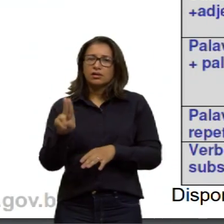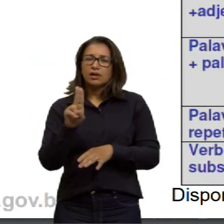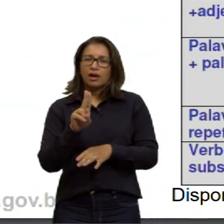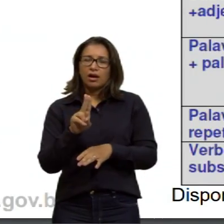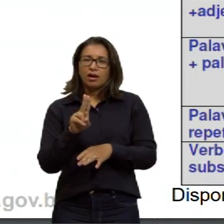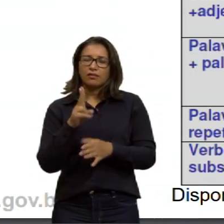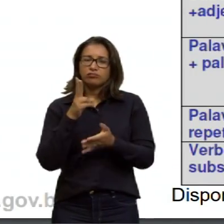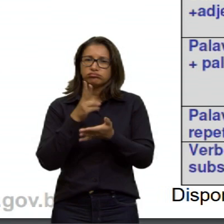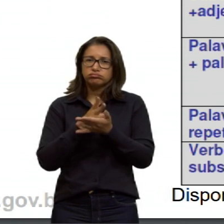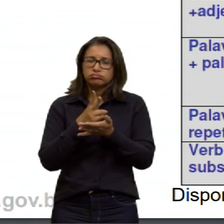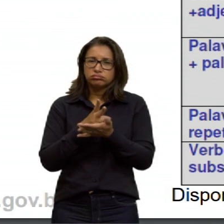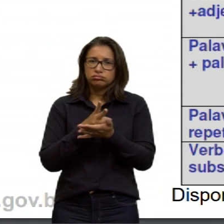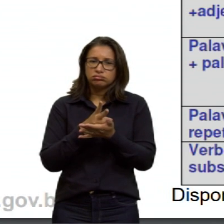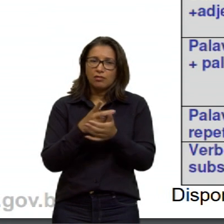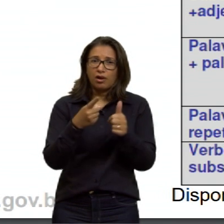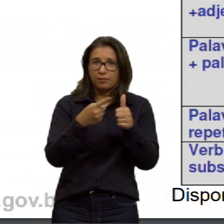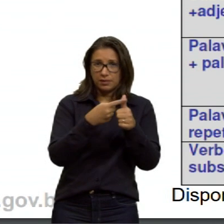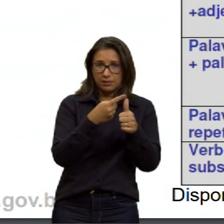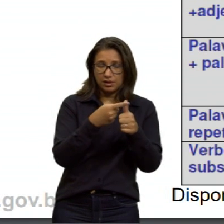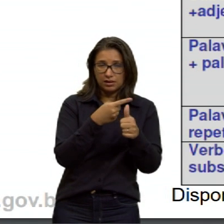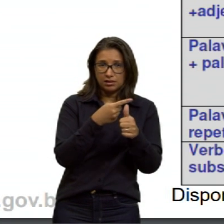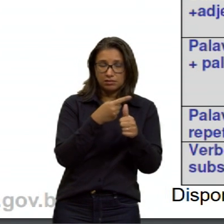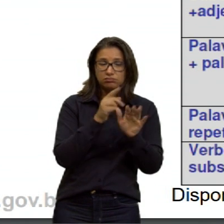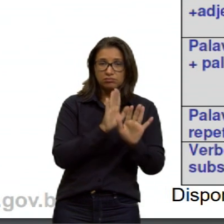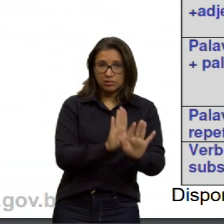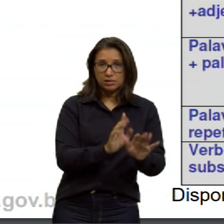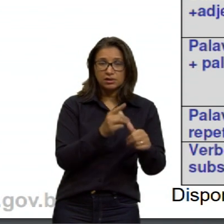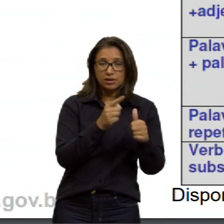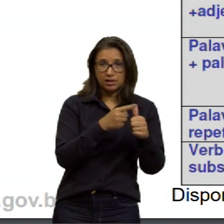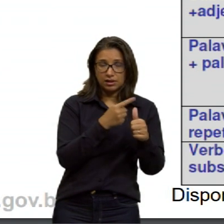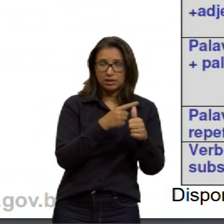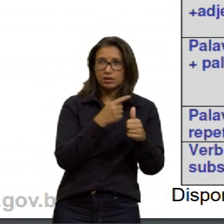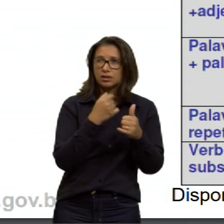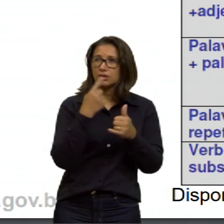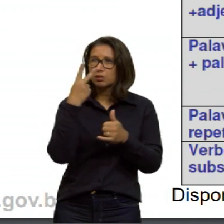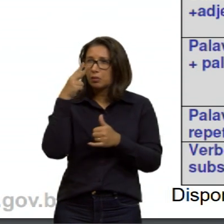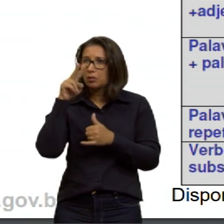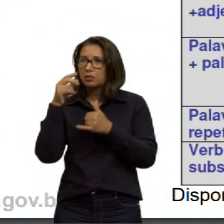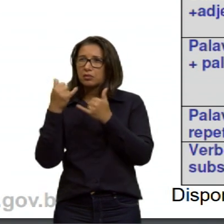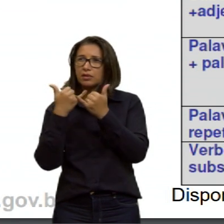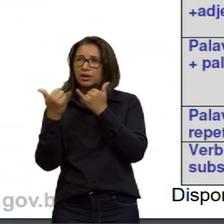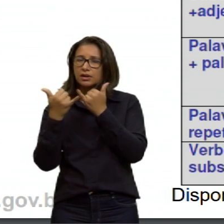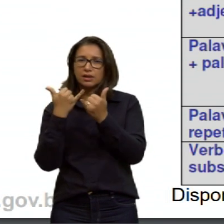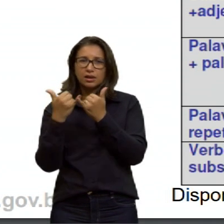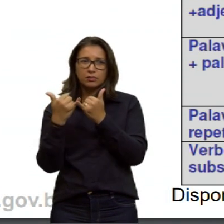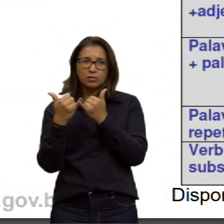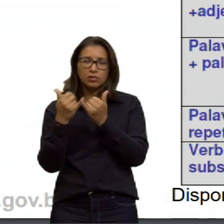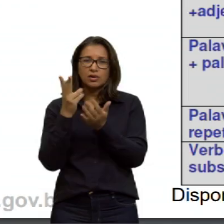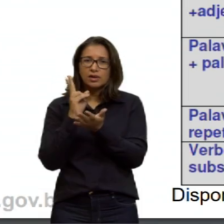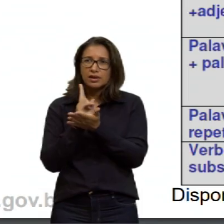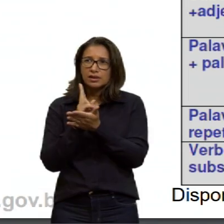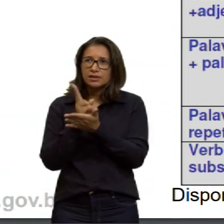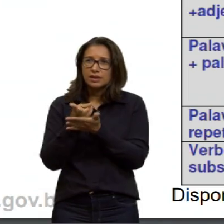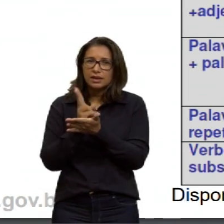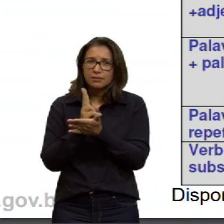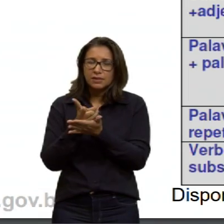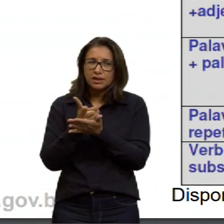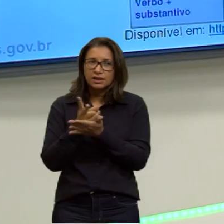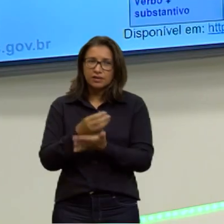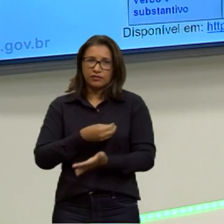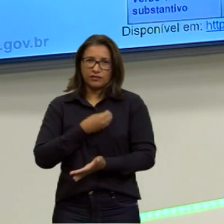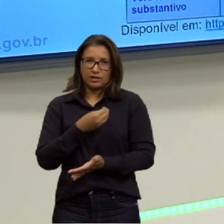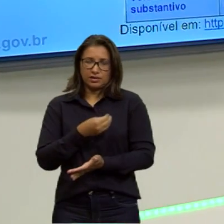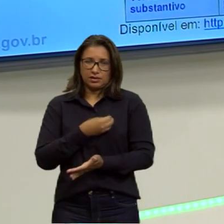vai manter a primeira olha aqui um exemplo sempre viva sempre vivas a